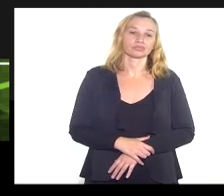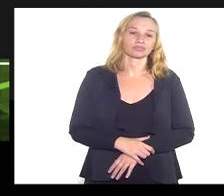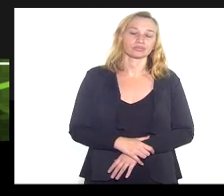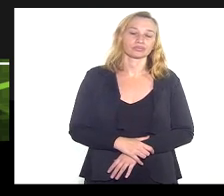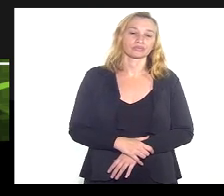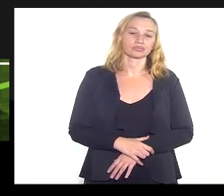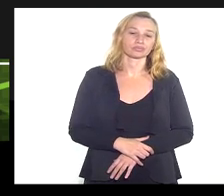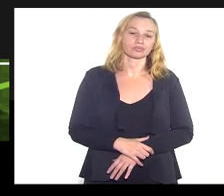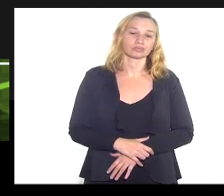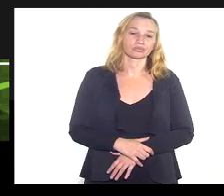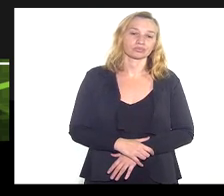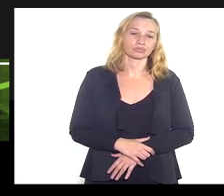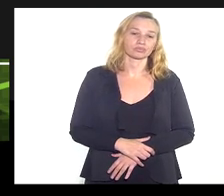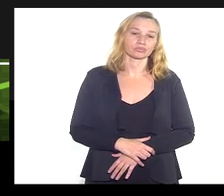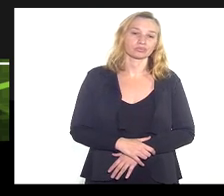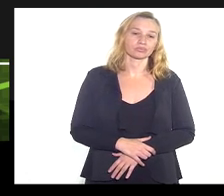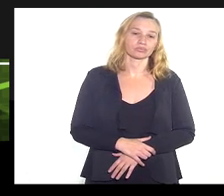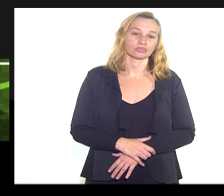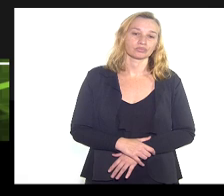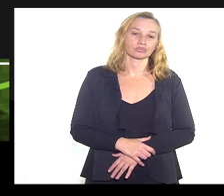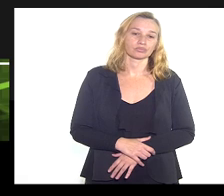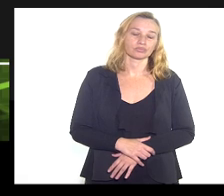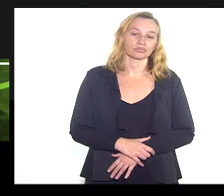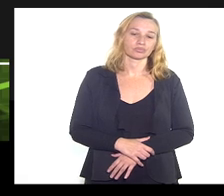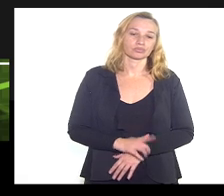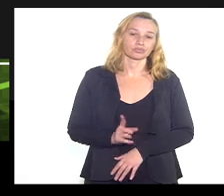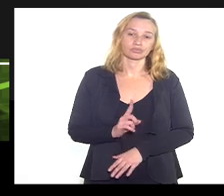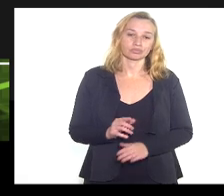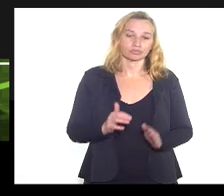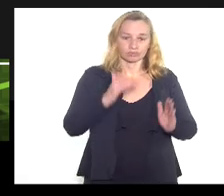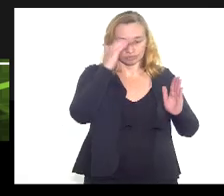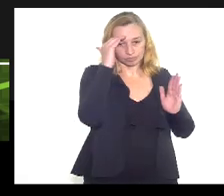Se não se rende ao que diz a lei,